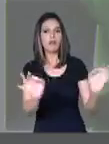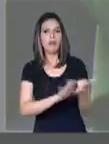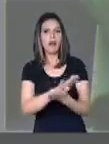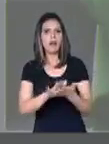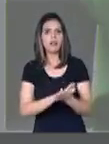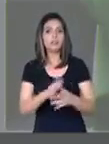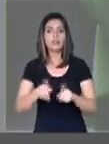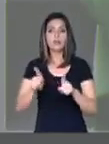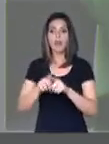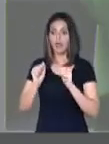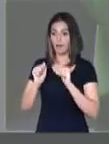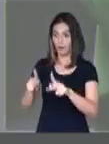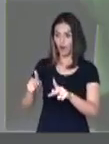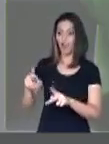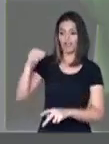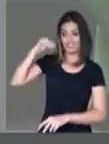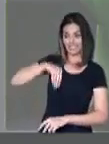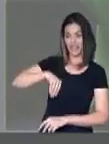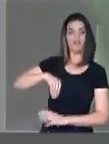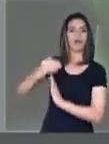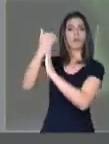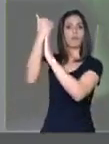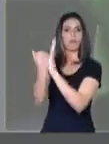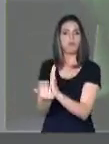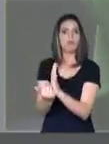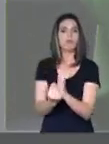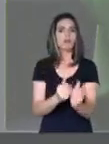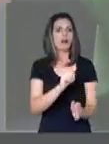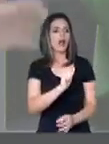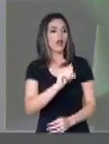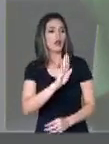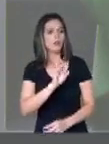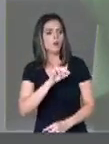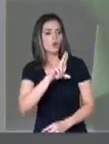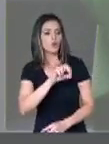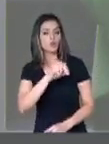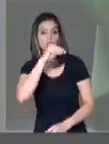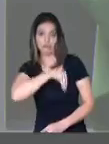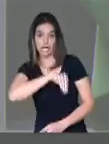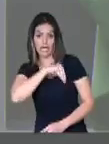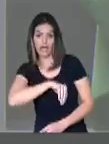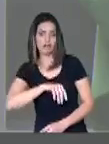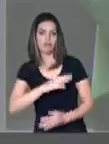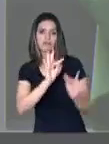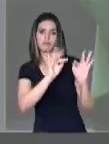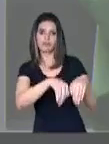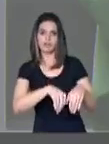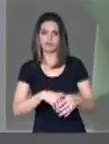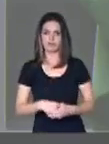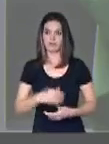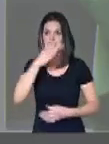rebaixada porque muda o cálculo. Significa o fim do abono salarial para quem ganha mais de